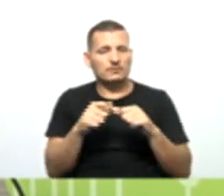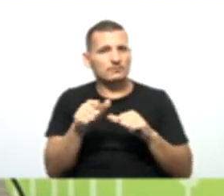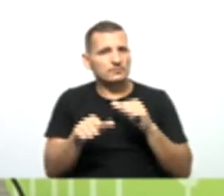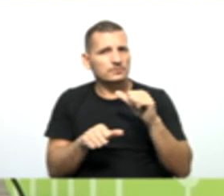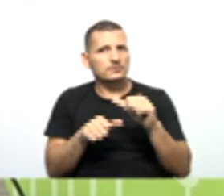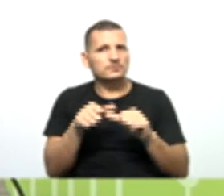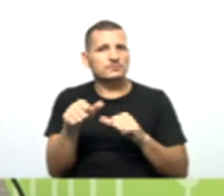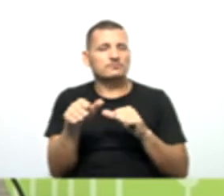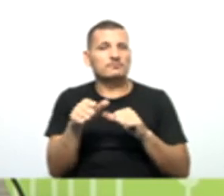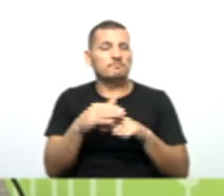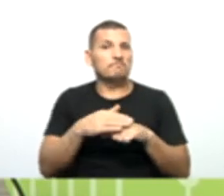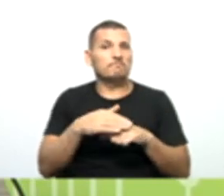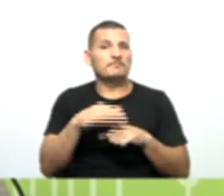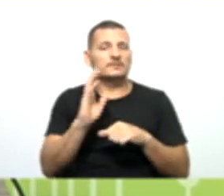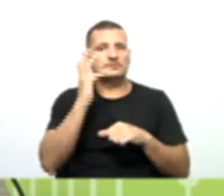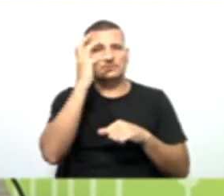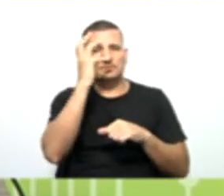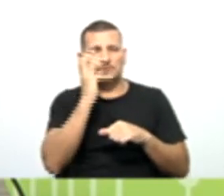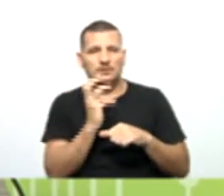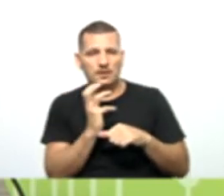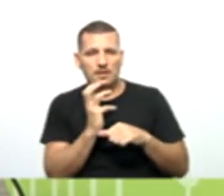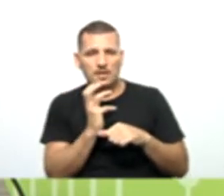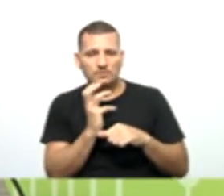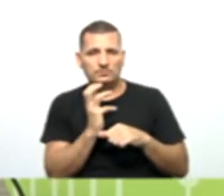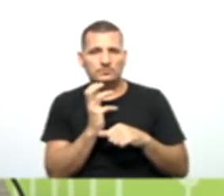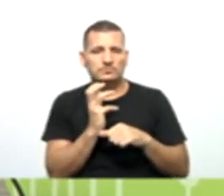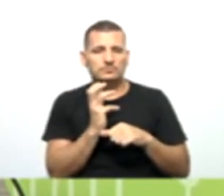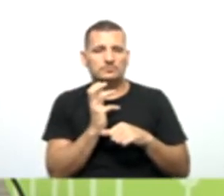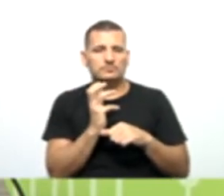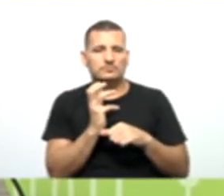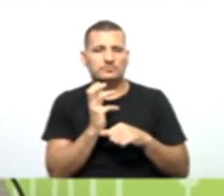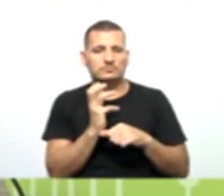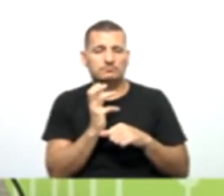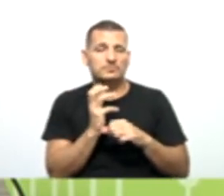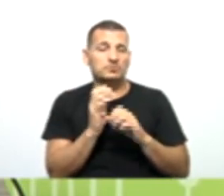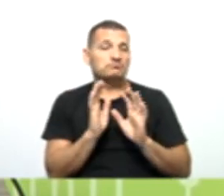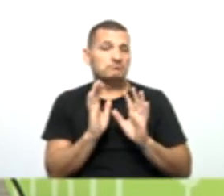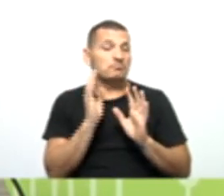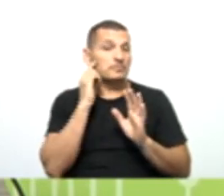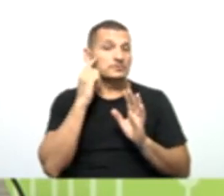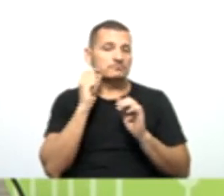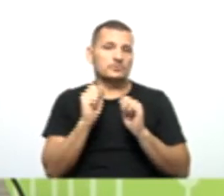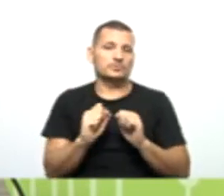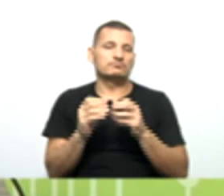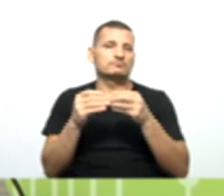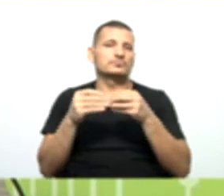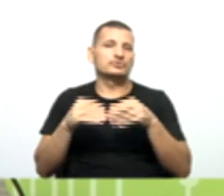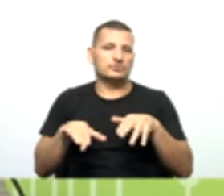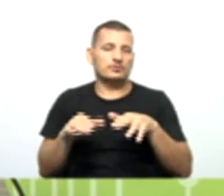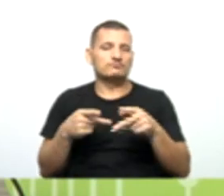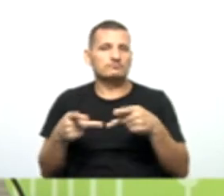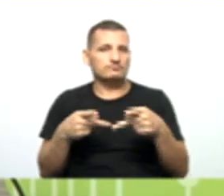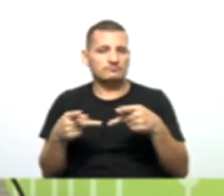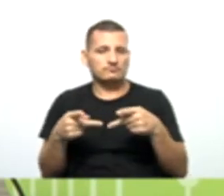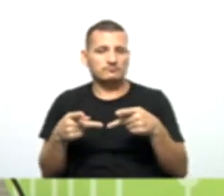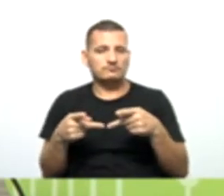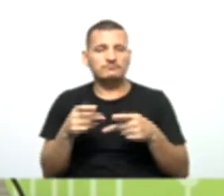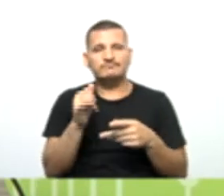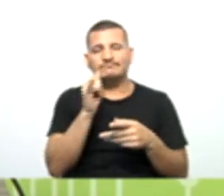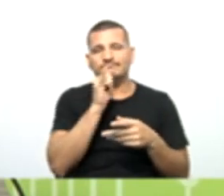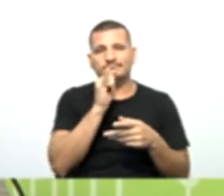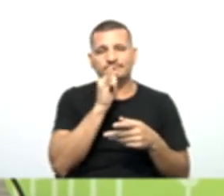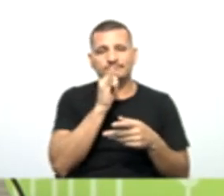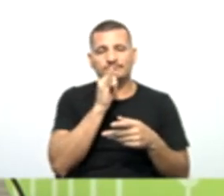mais bruscas, aí é algo que pode comprometer mais a execução do meu projeto, certo? Um exemplo é